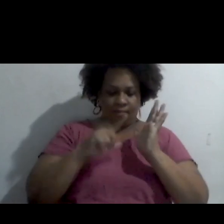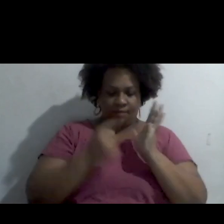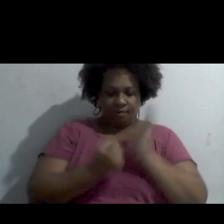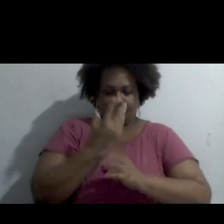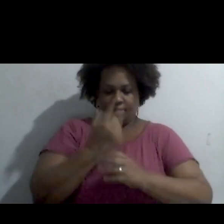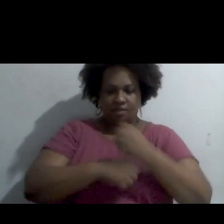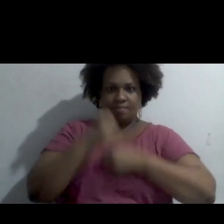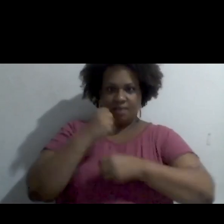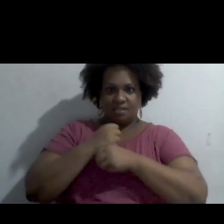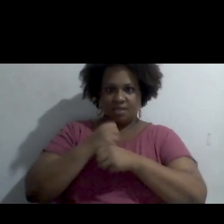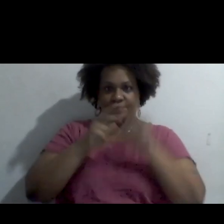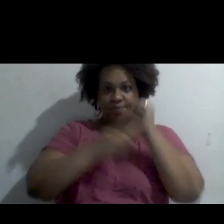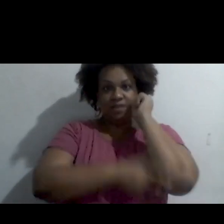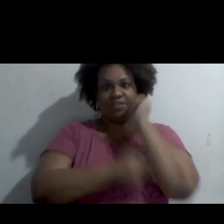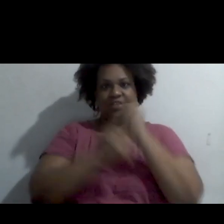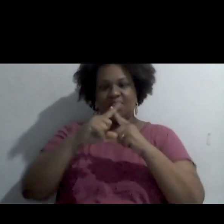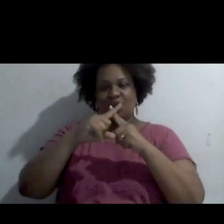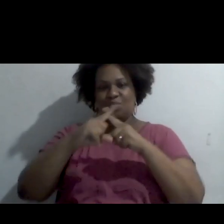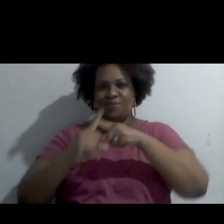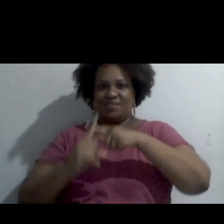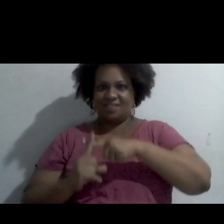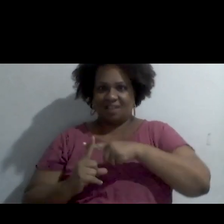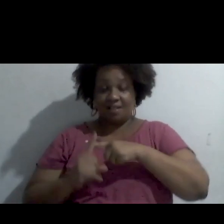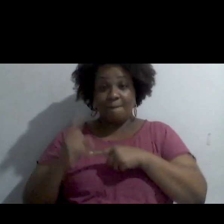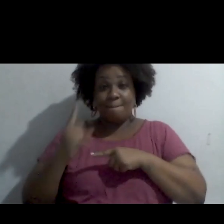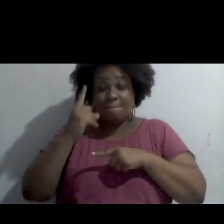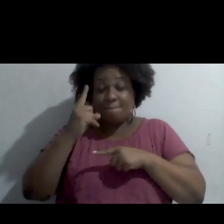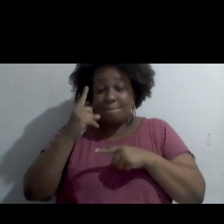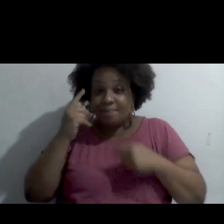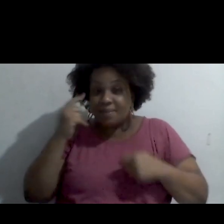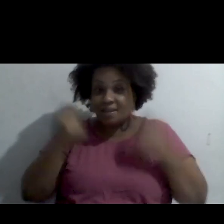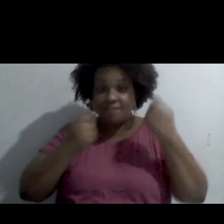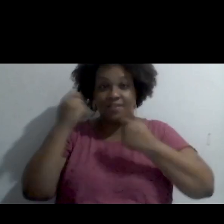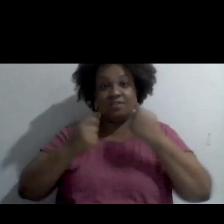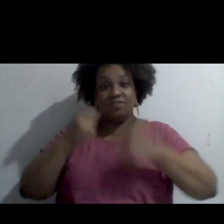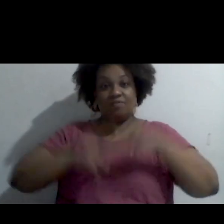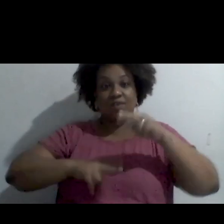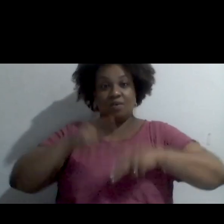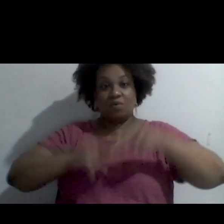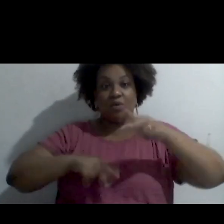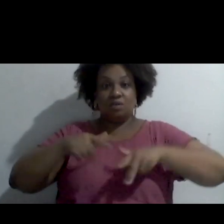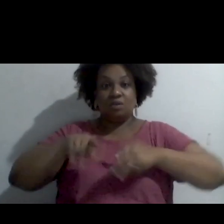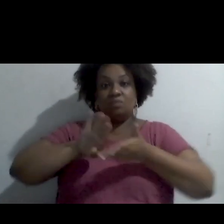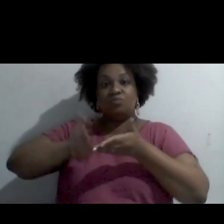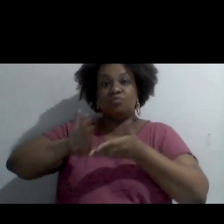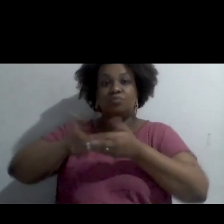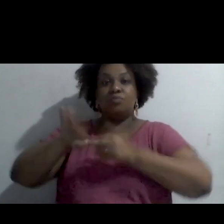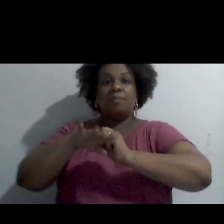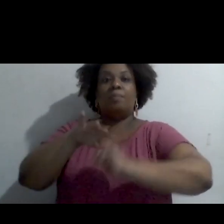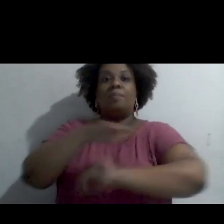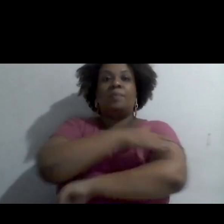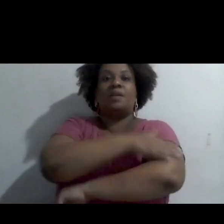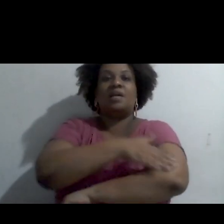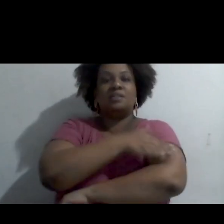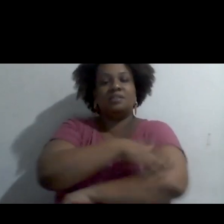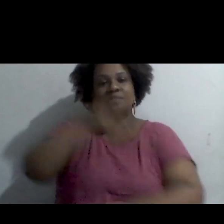na Cruz Caída. Foi o primeiro festival de quadrilhas dentro do Centro Histórico, depois que as quadrilhas foram retiradas da Praça Municipal.